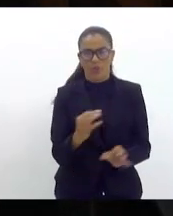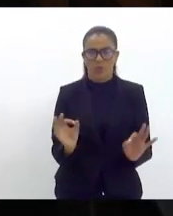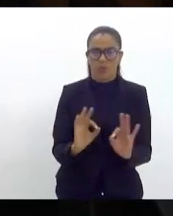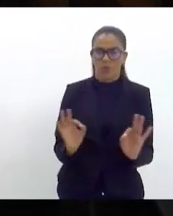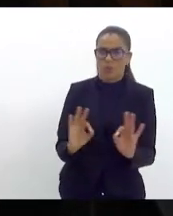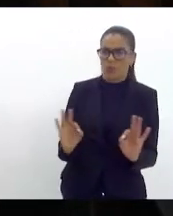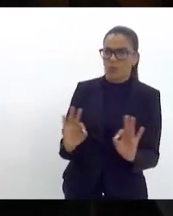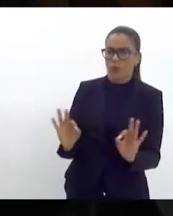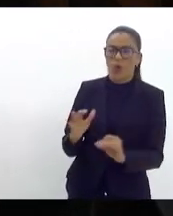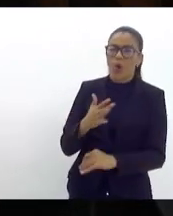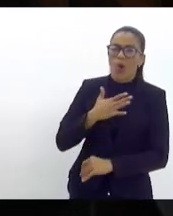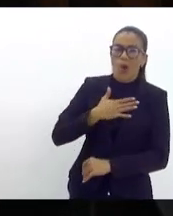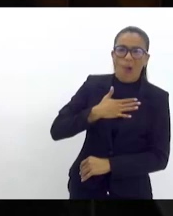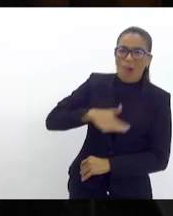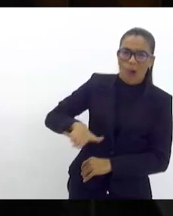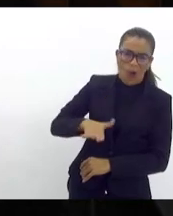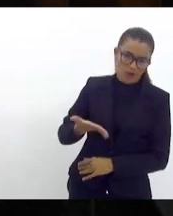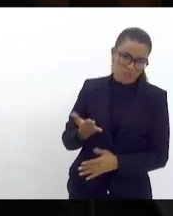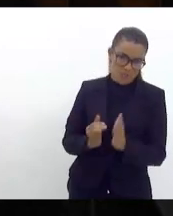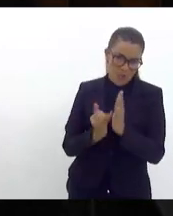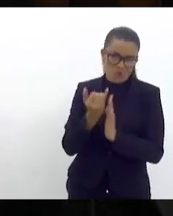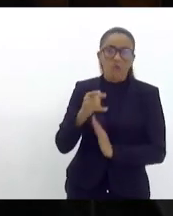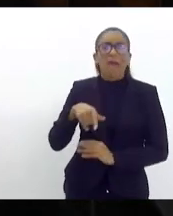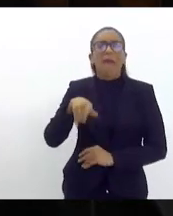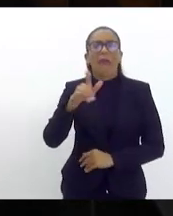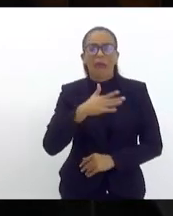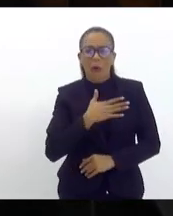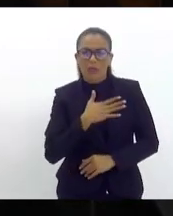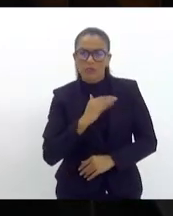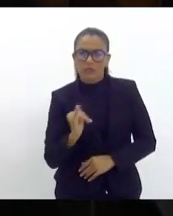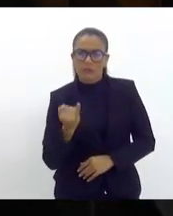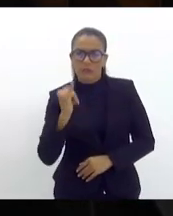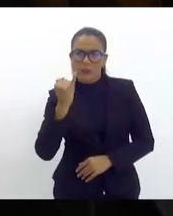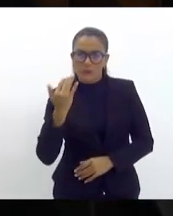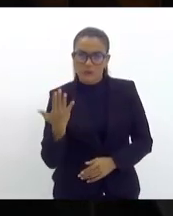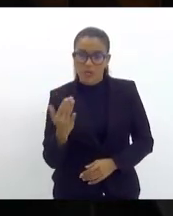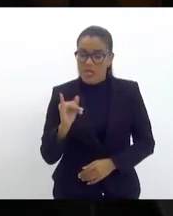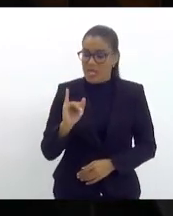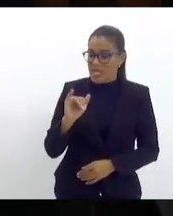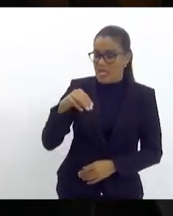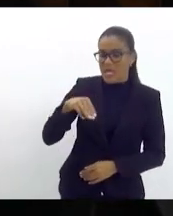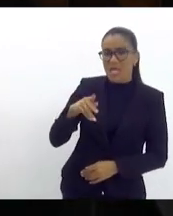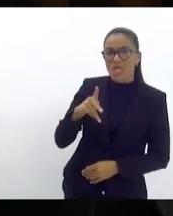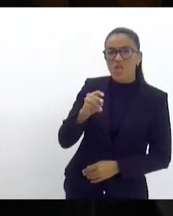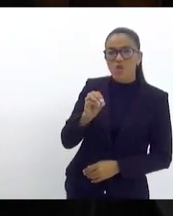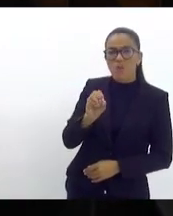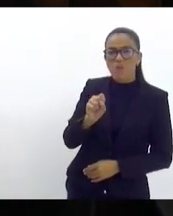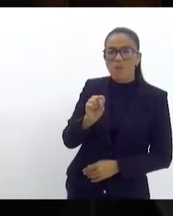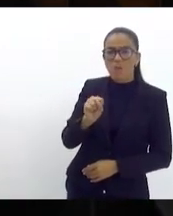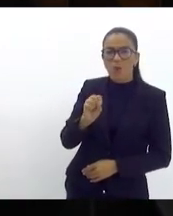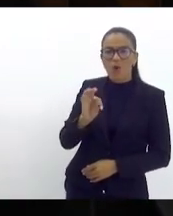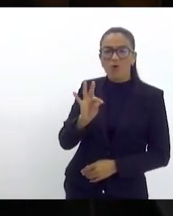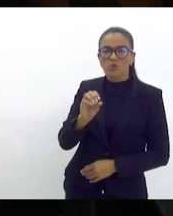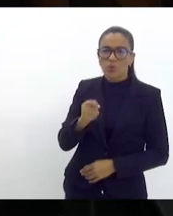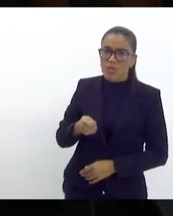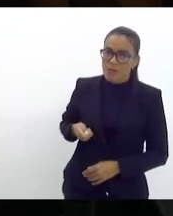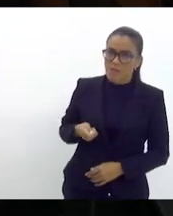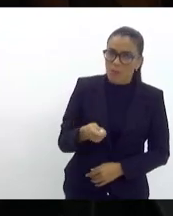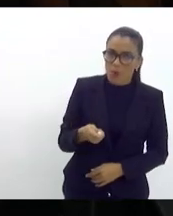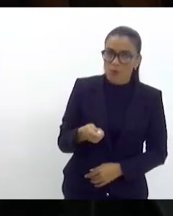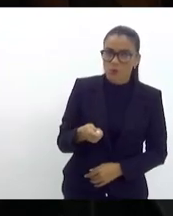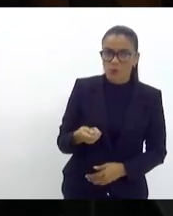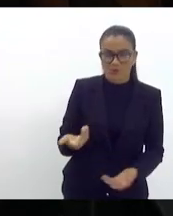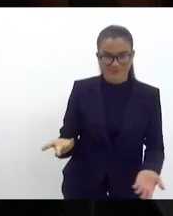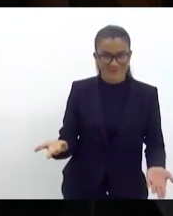gosta de imposto quem é que gosta de imposto o nome já diz imposto se alguém gostasse